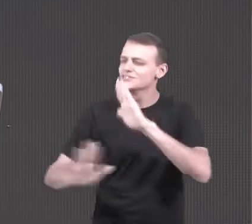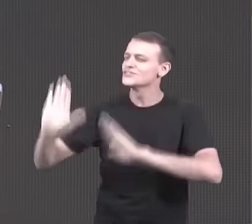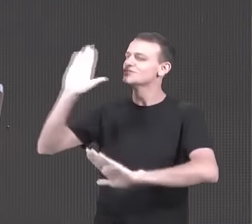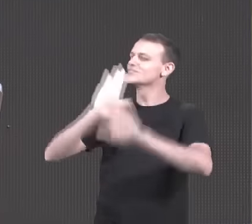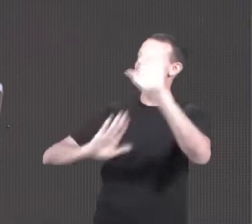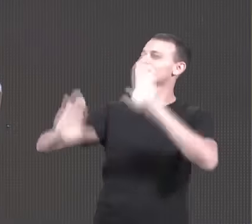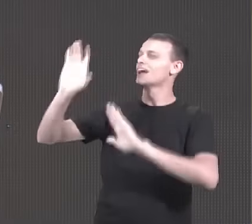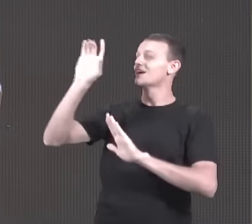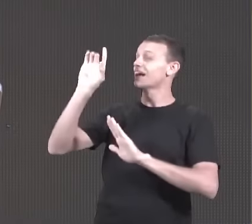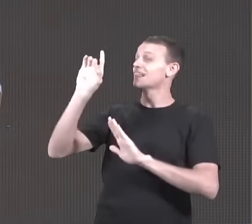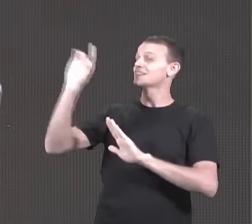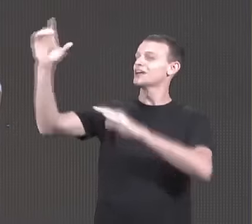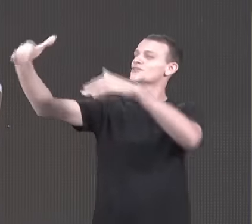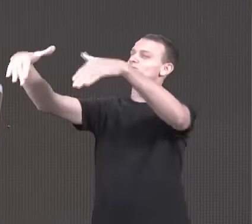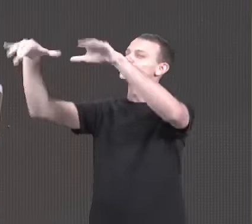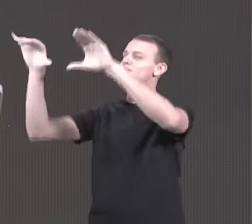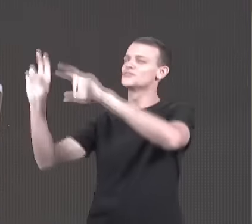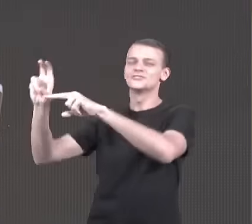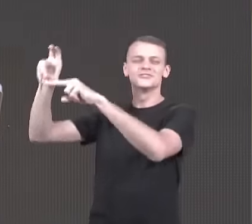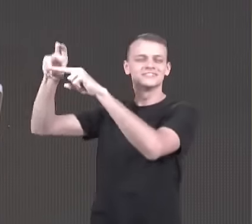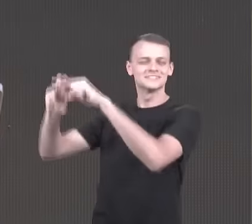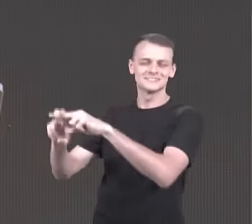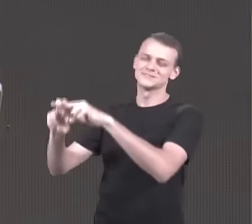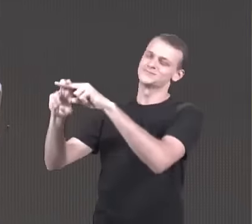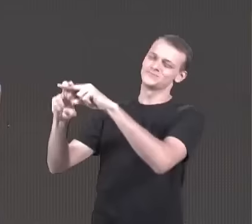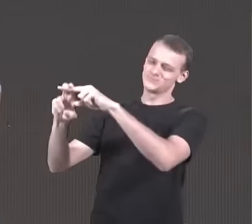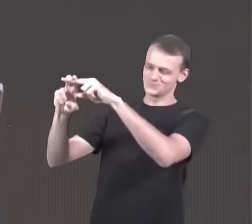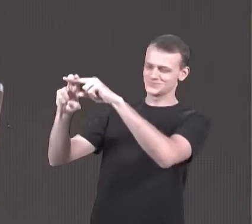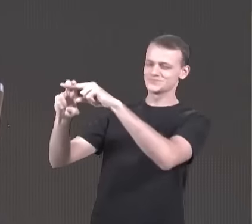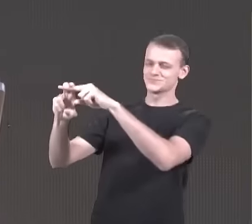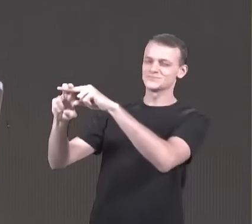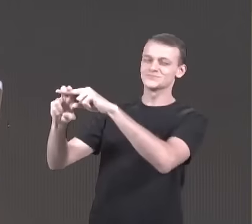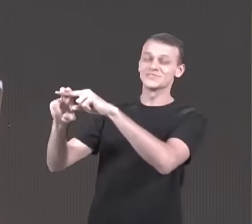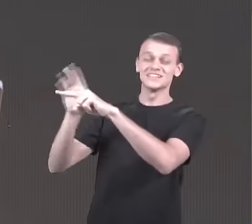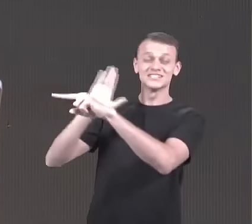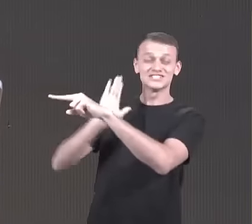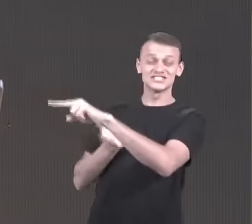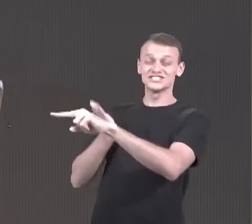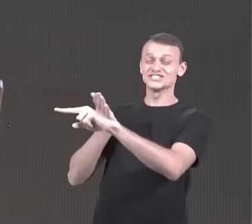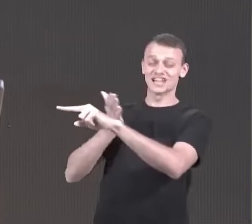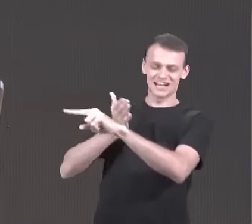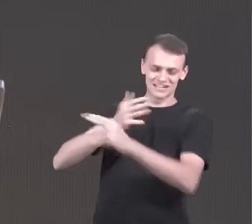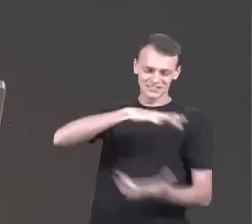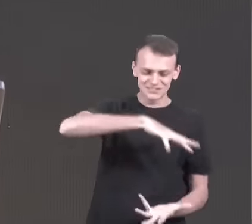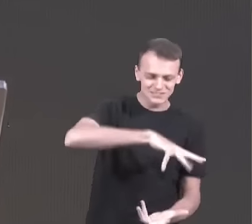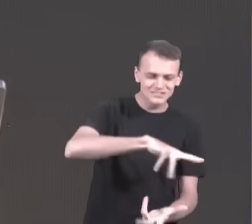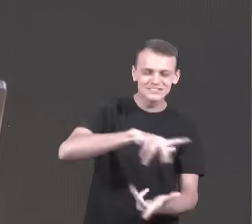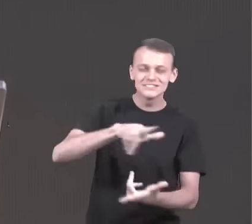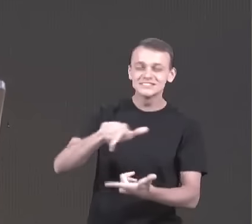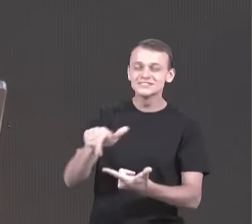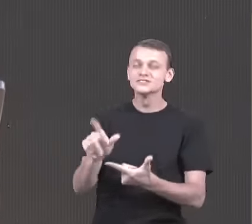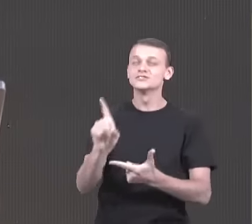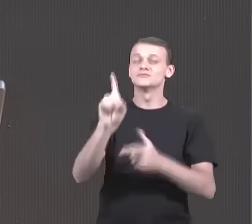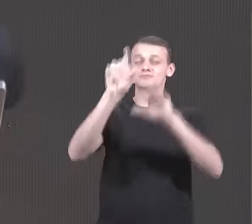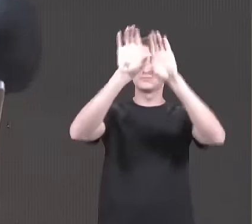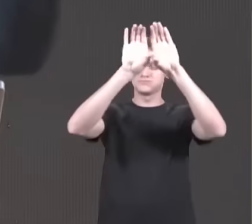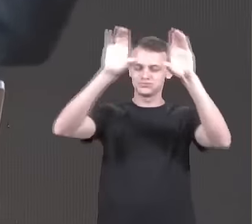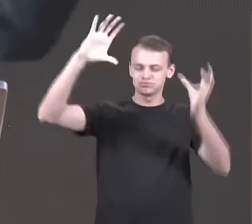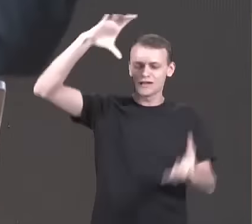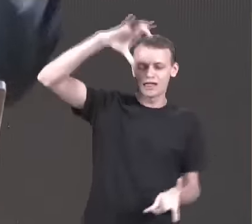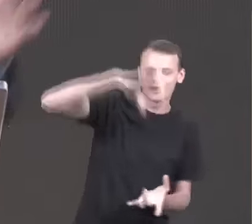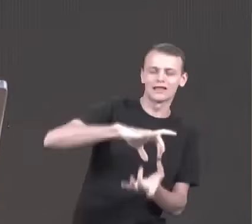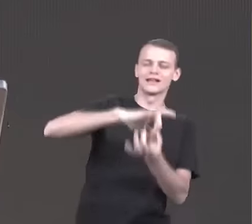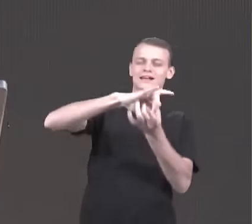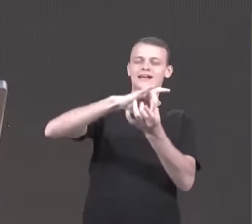está assentado no trono, e que haja uma conexão entre céus e terra, e que do trono